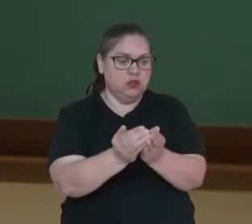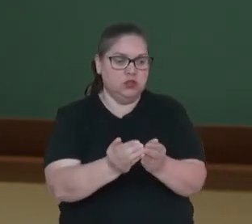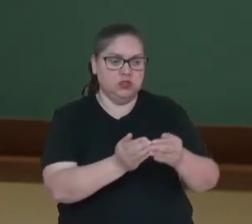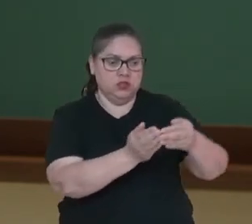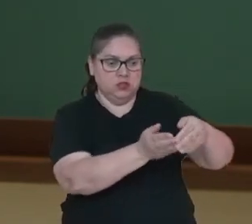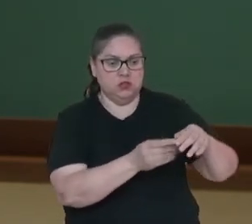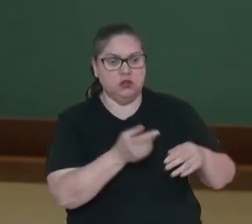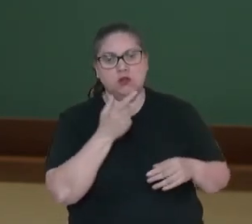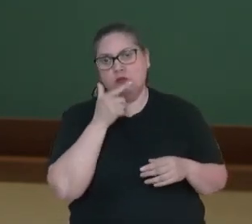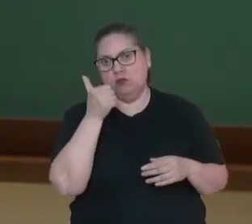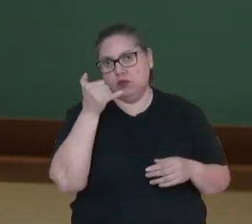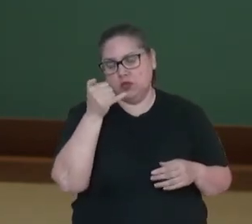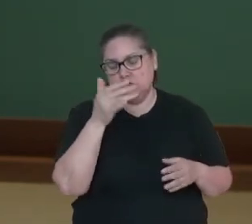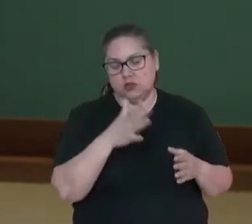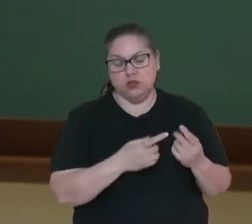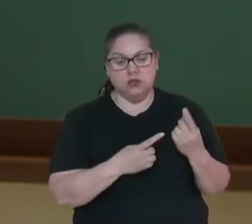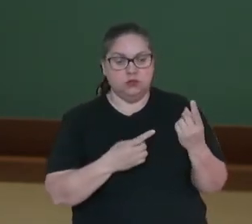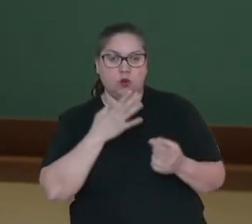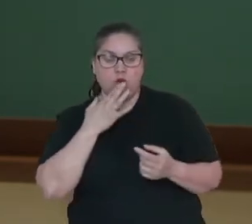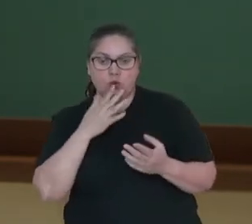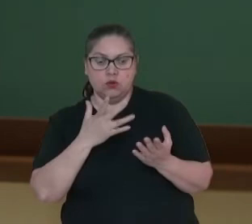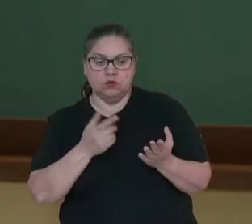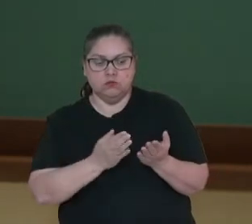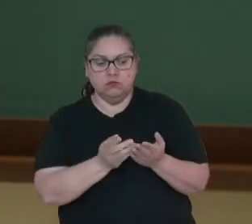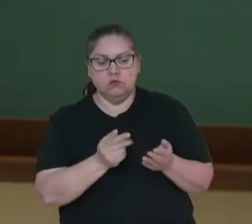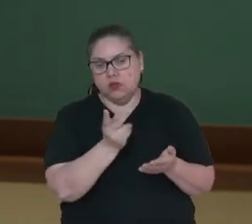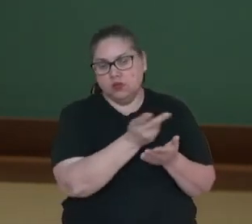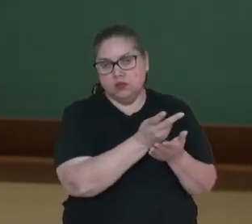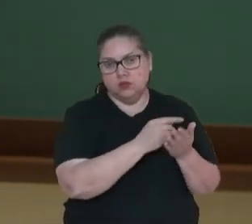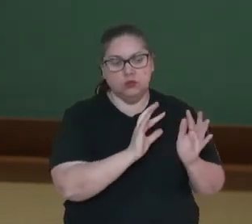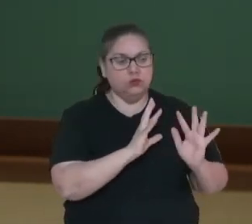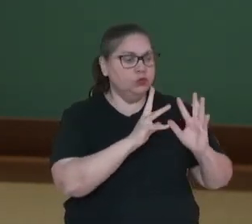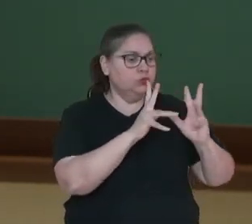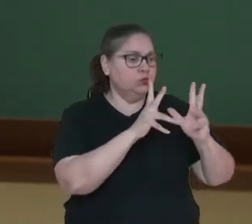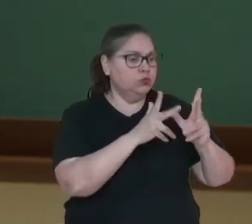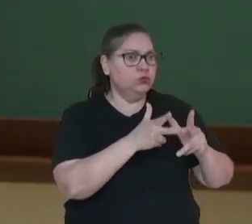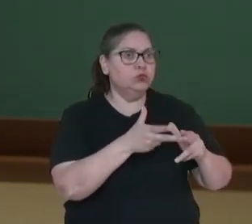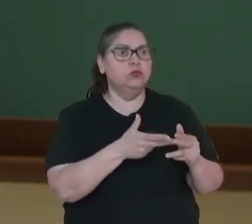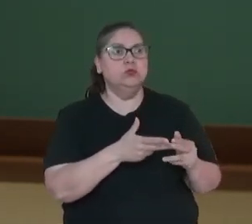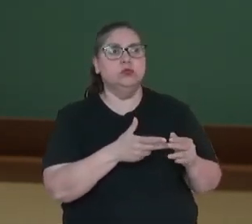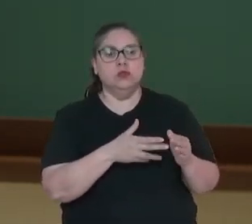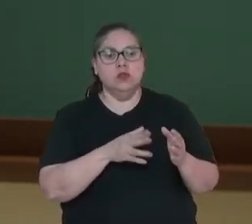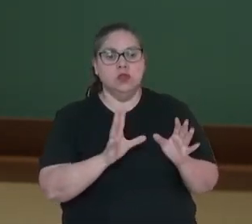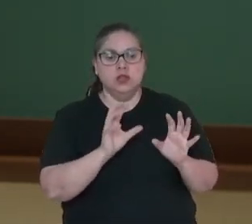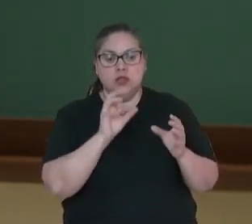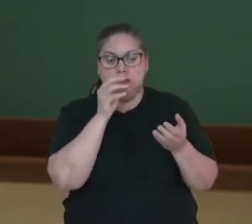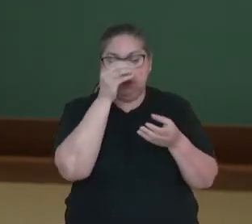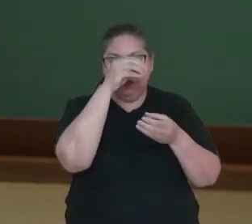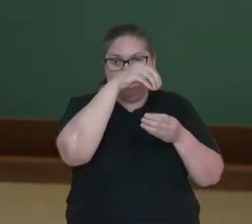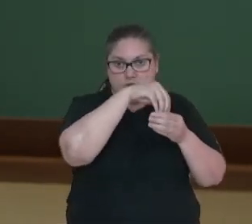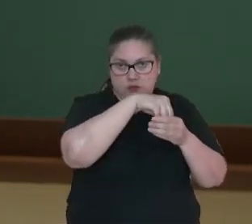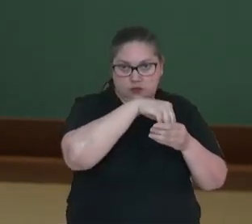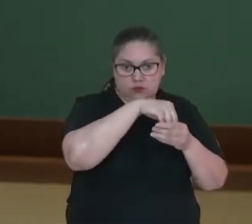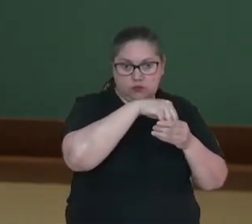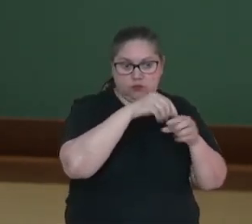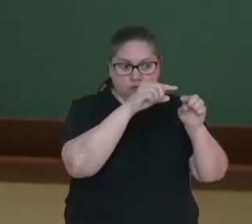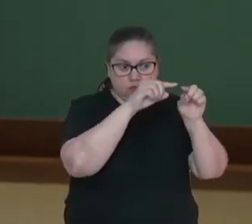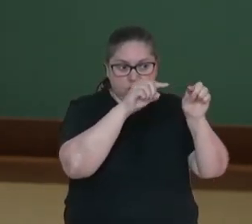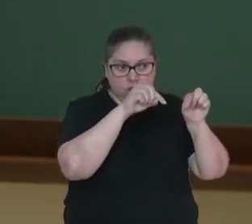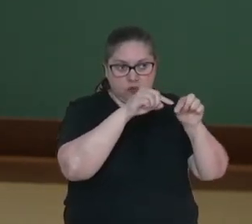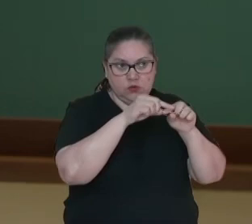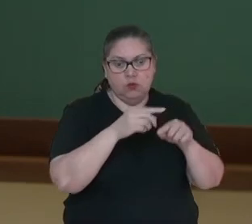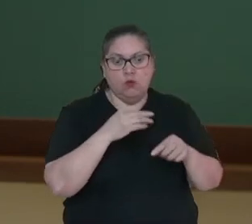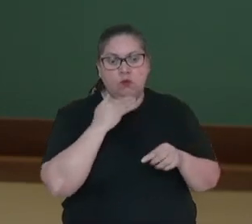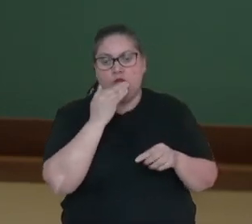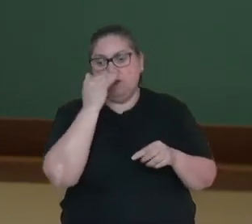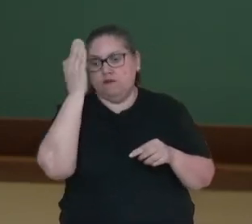pegar uma caneta, né? Cada um vai ter uma cor e vai desenhar toda a sua frota dentro daquele quadrado. Não